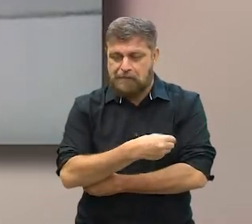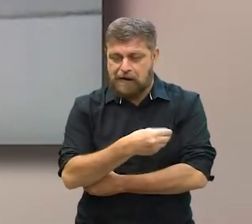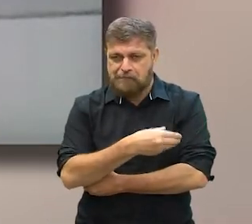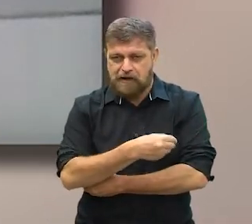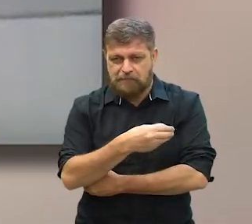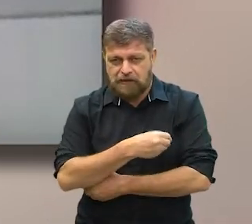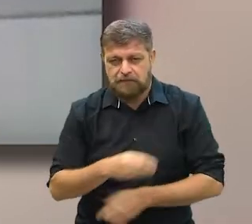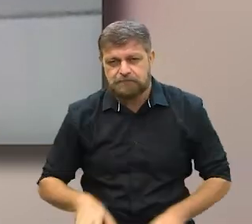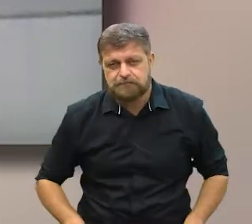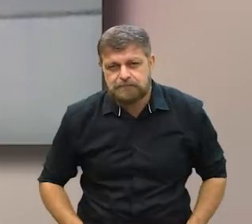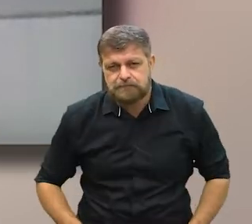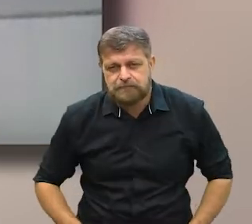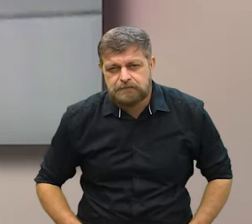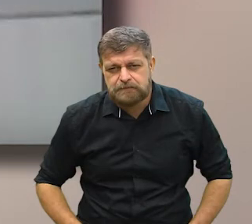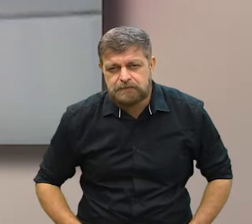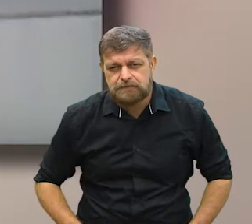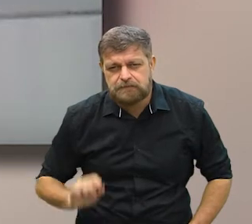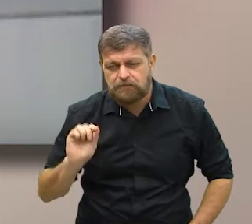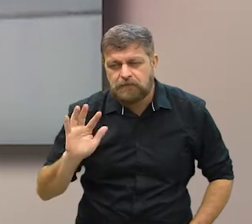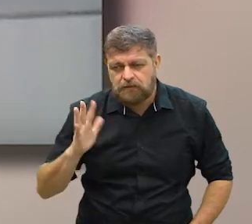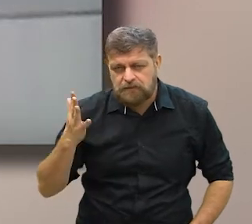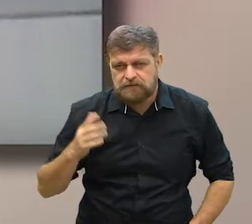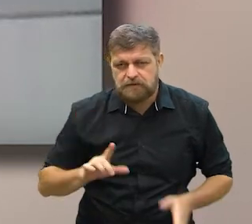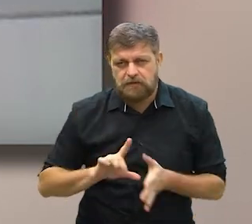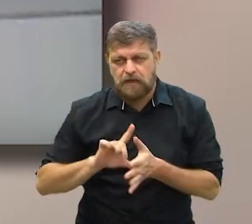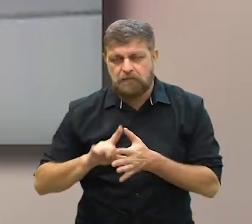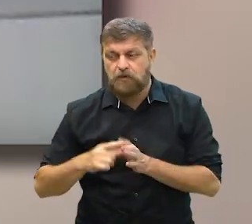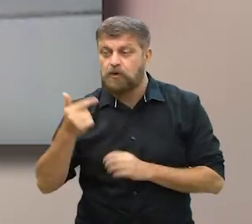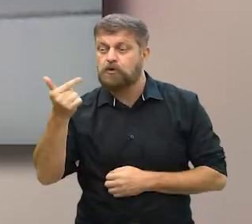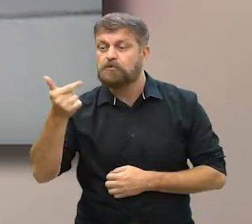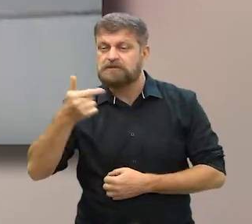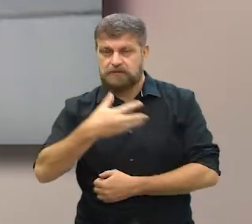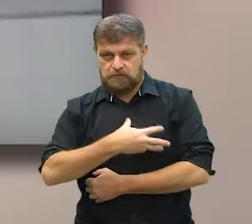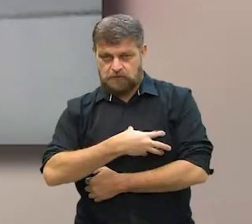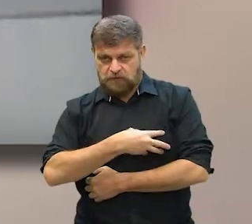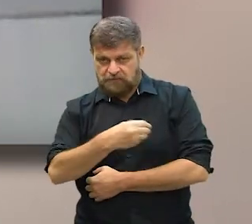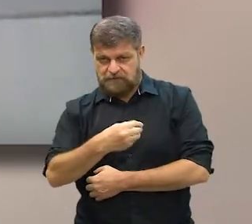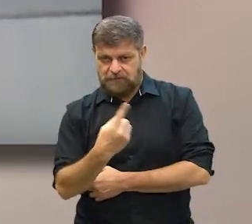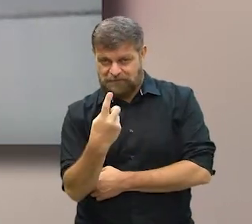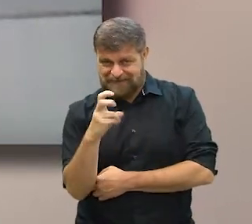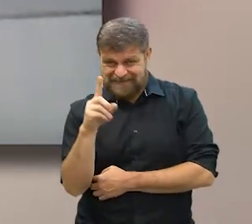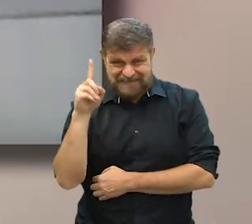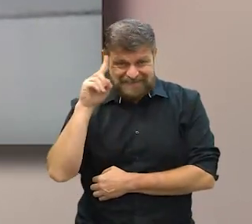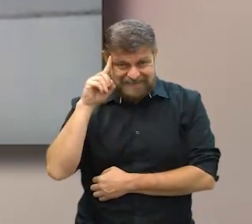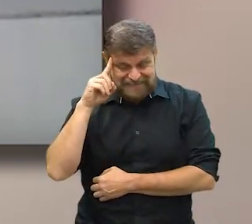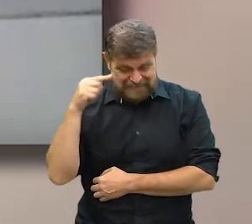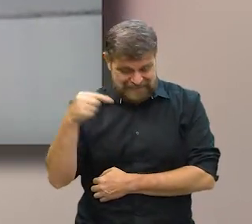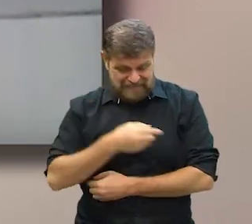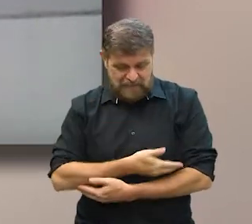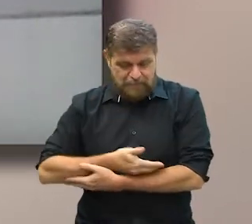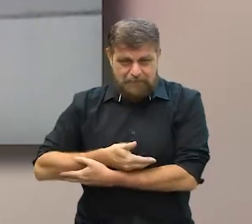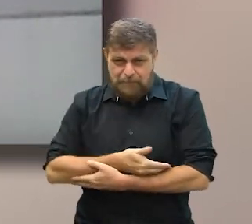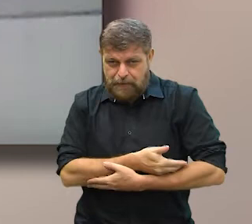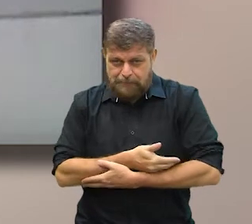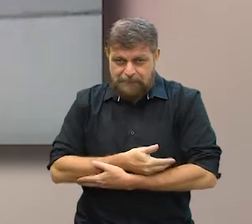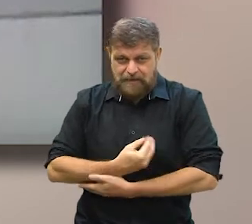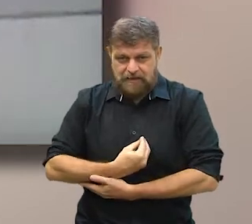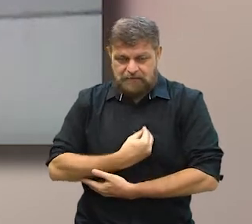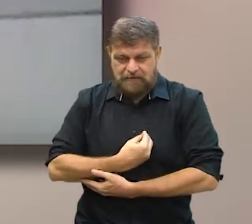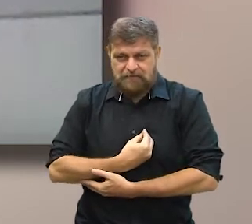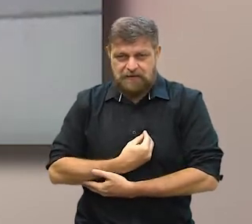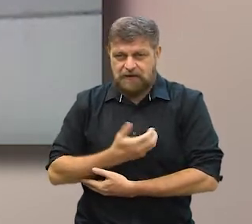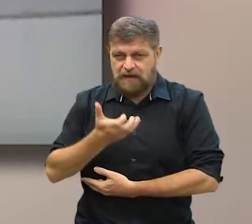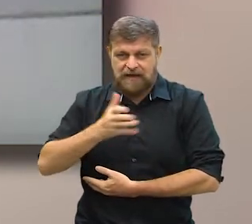livre demanda desse jeito. E depois, o meu segundo filho, com 15 dias de